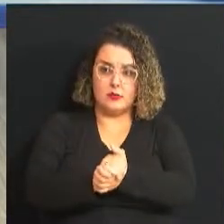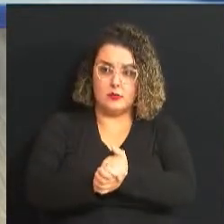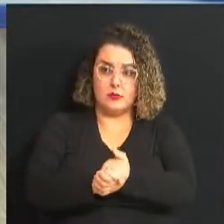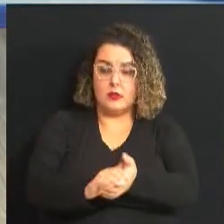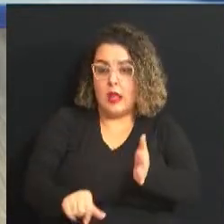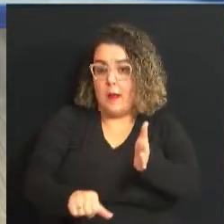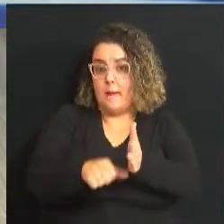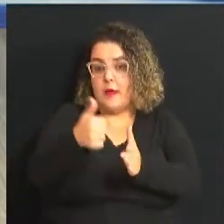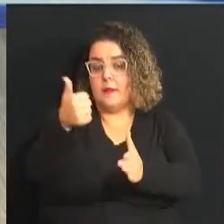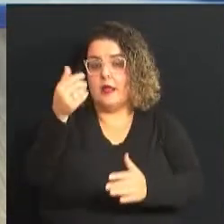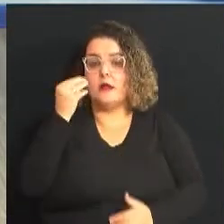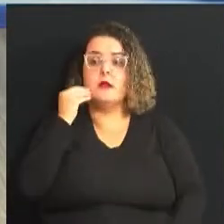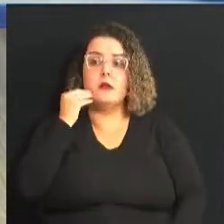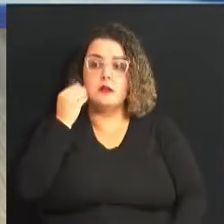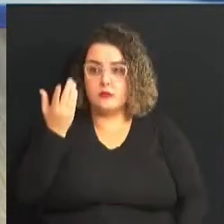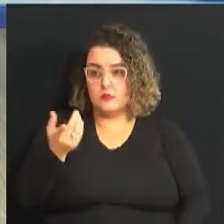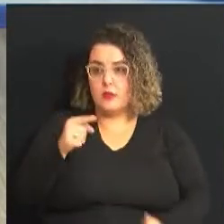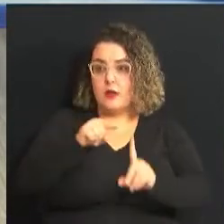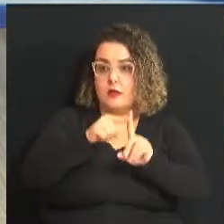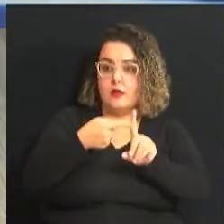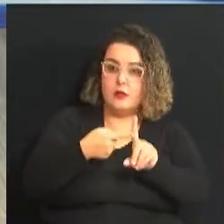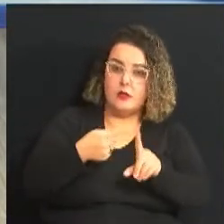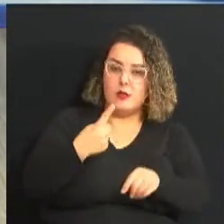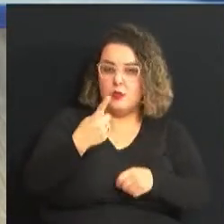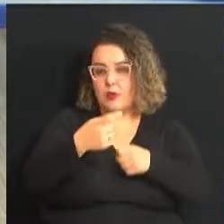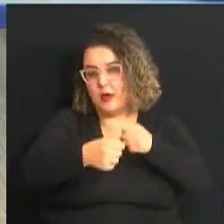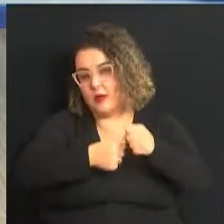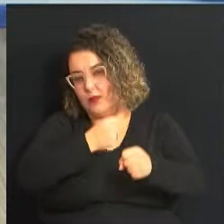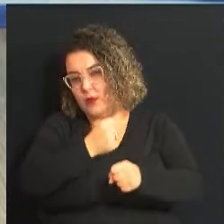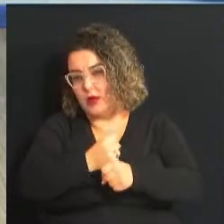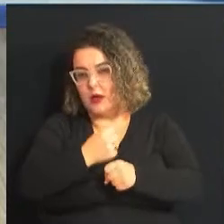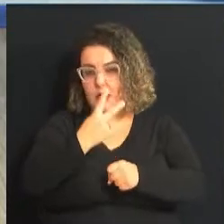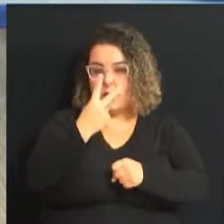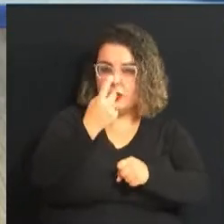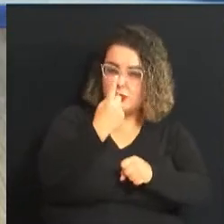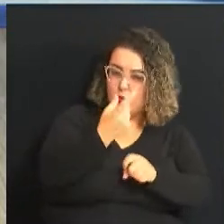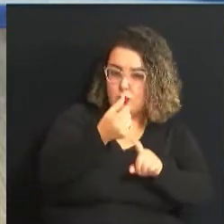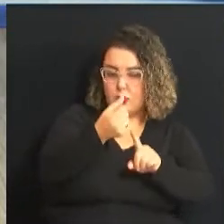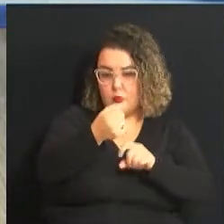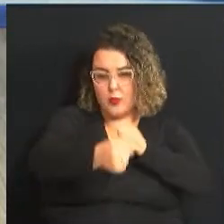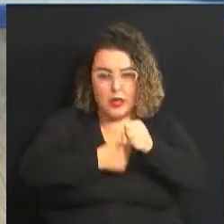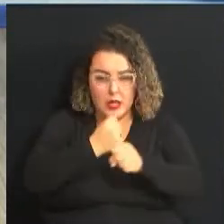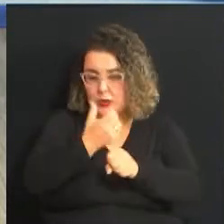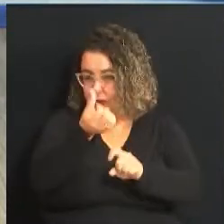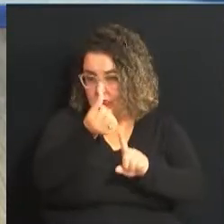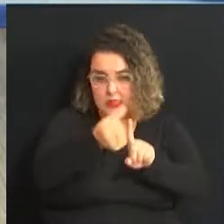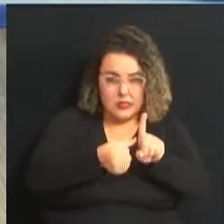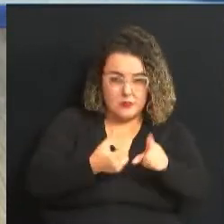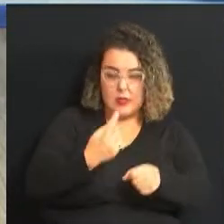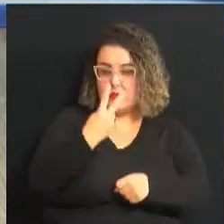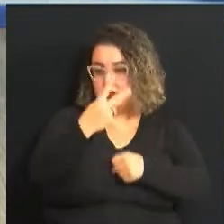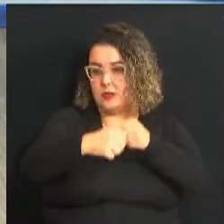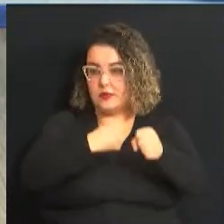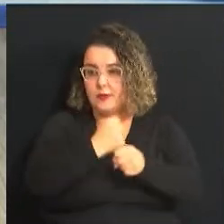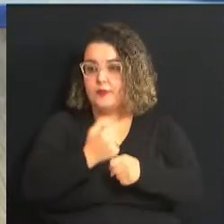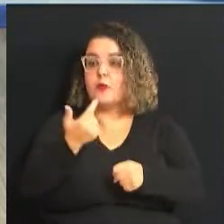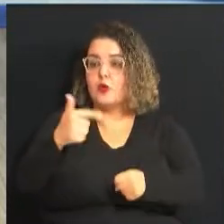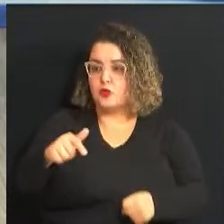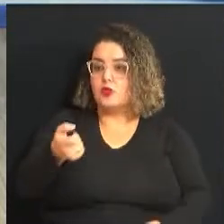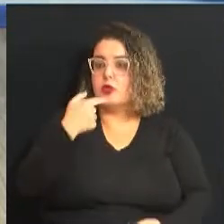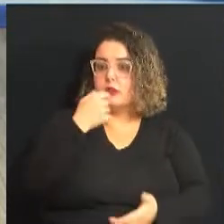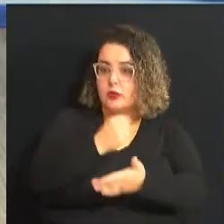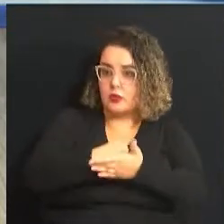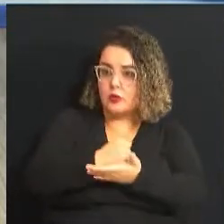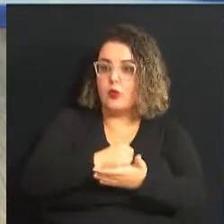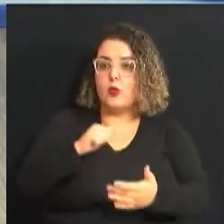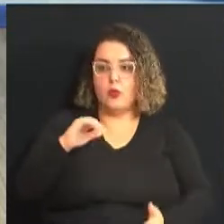tentativa. Agora outros ficam aí 1 ano e meio, 2. Tem que continuar tomando esses medicamentos, o ácido